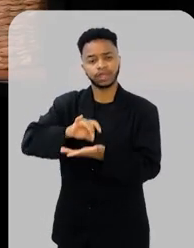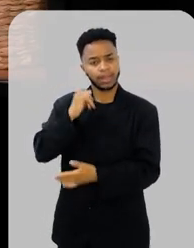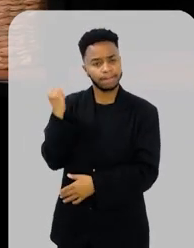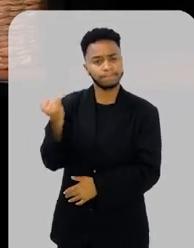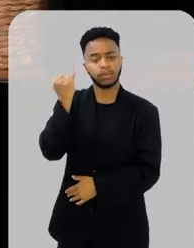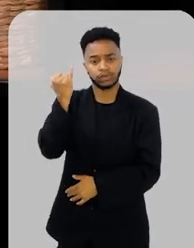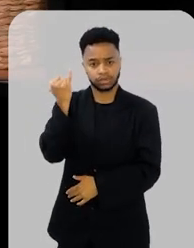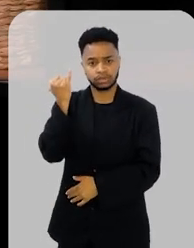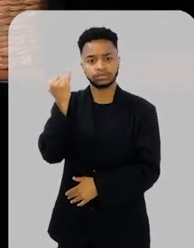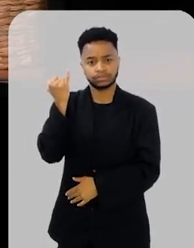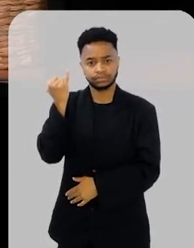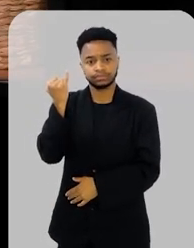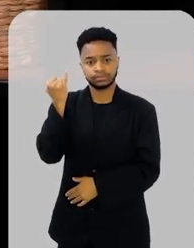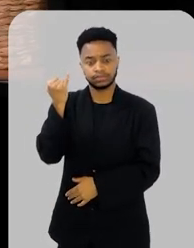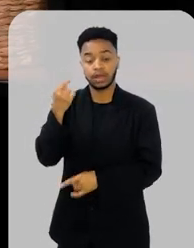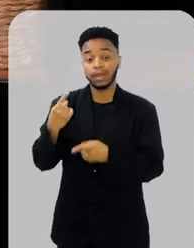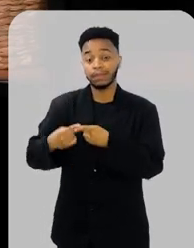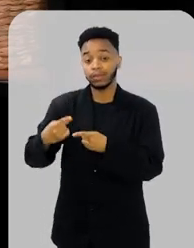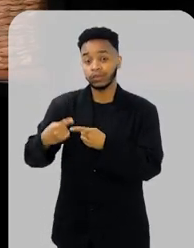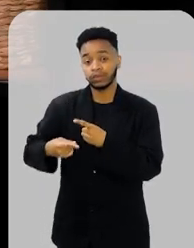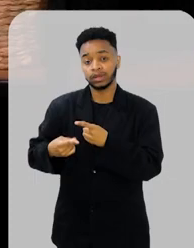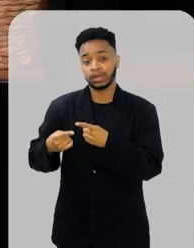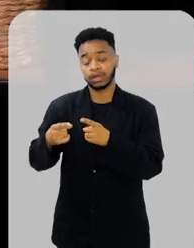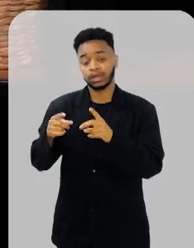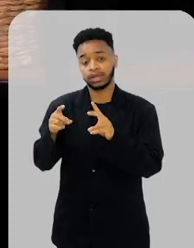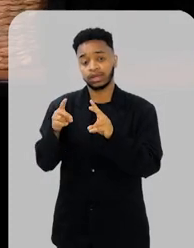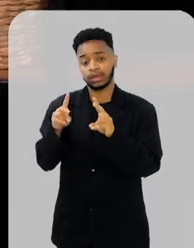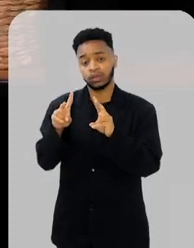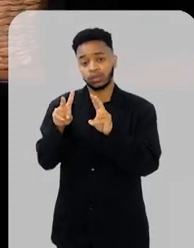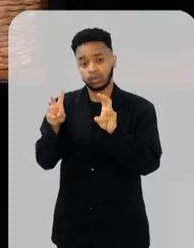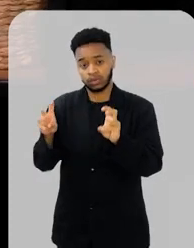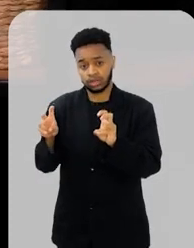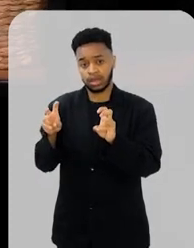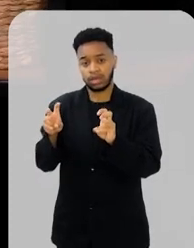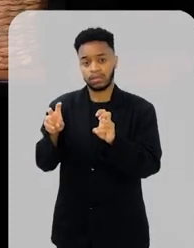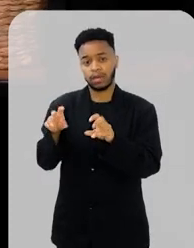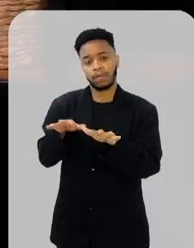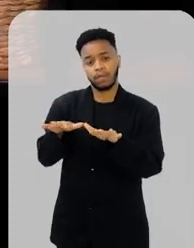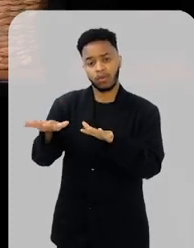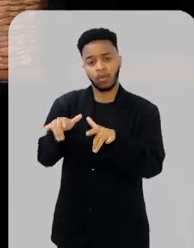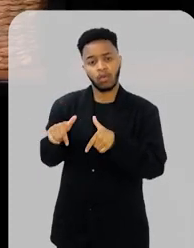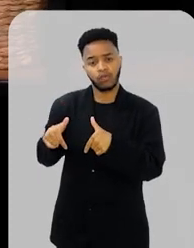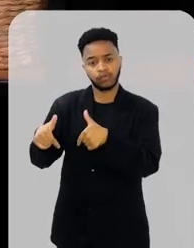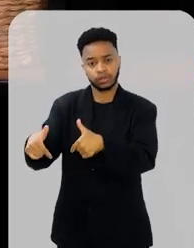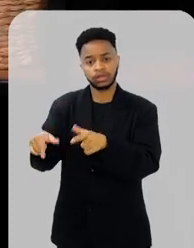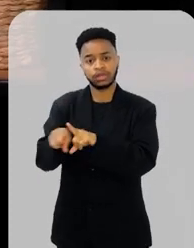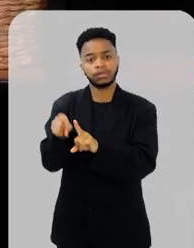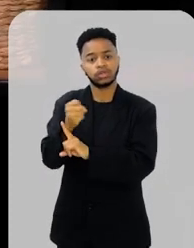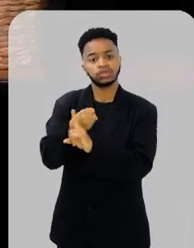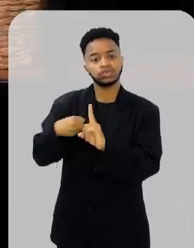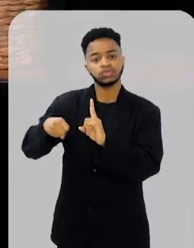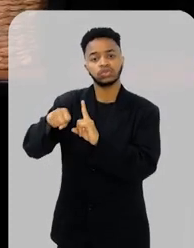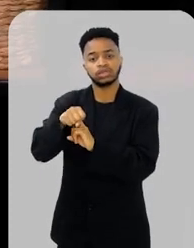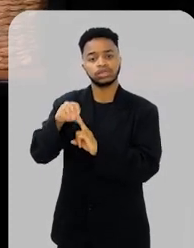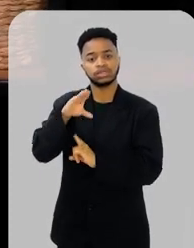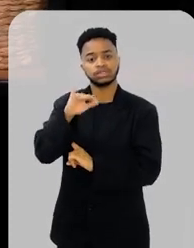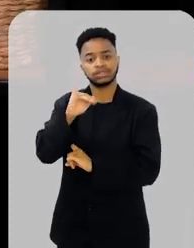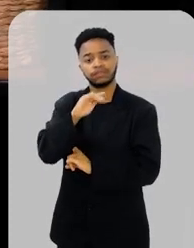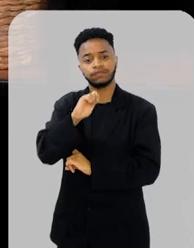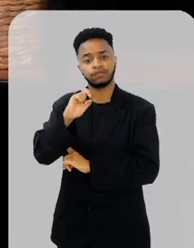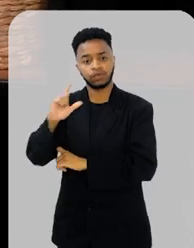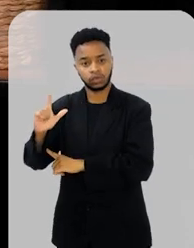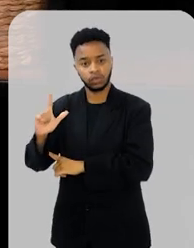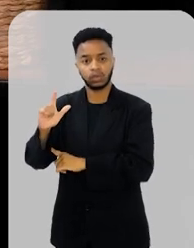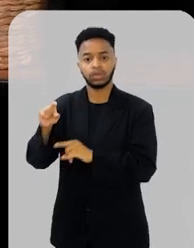algo muito caro, né, porque a questão da mobilização da